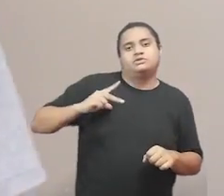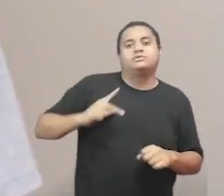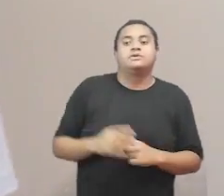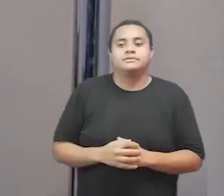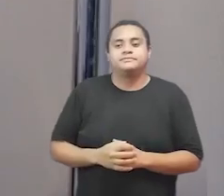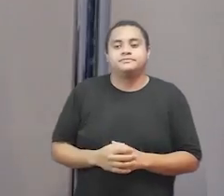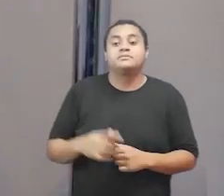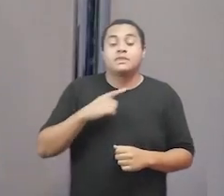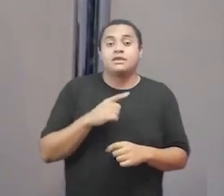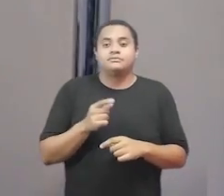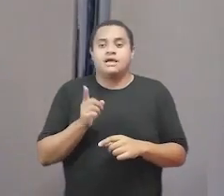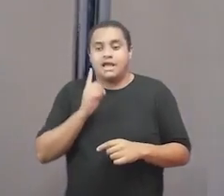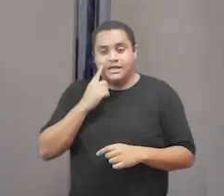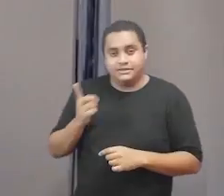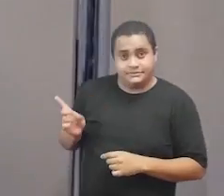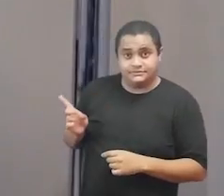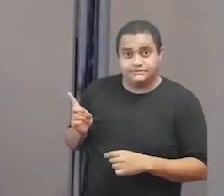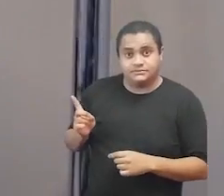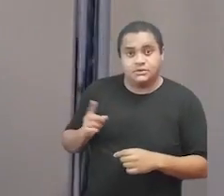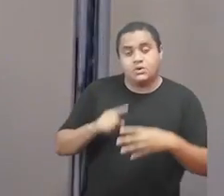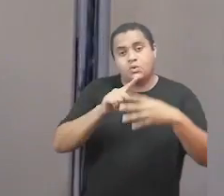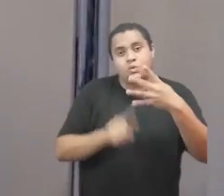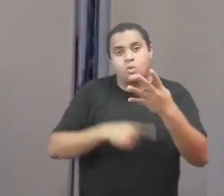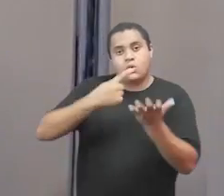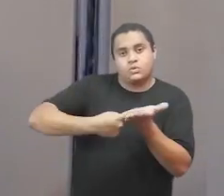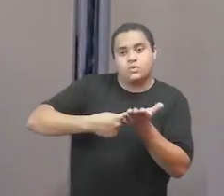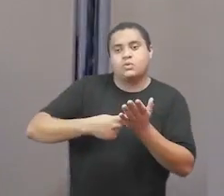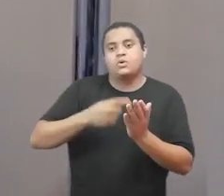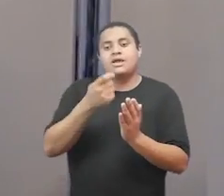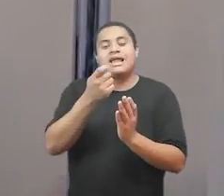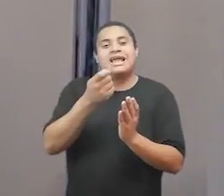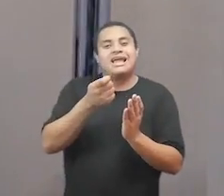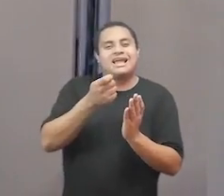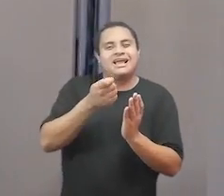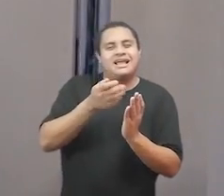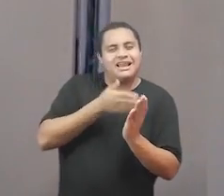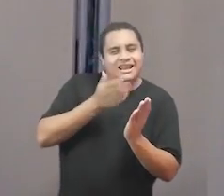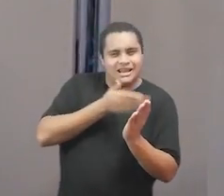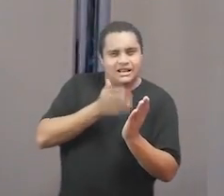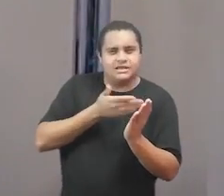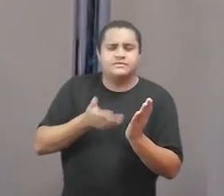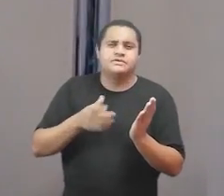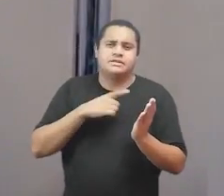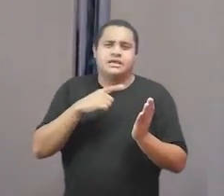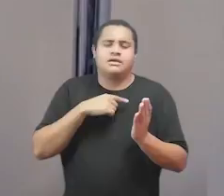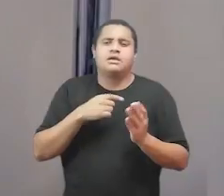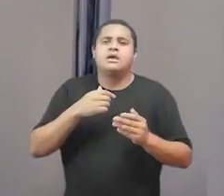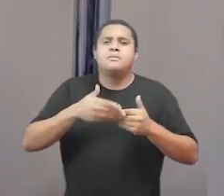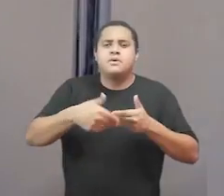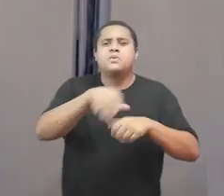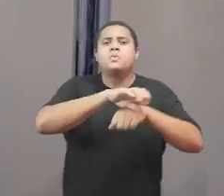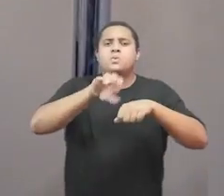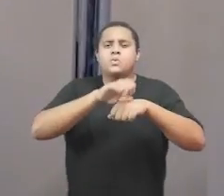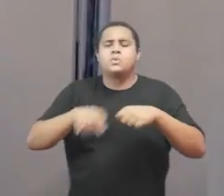tem um livro muito interessante que aborda isso, Os Quatro Compromissos, livro da filosofia tolteca. E eu vou falar durante o curso os quatro compromissos